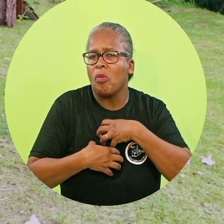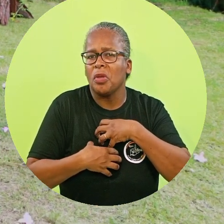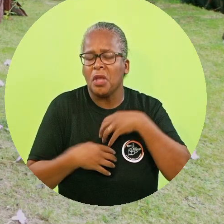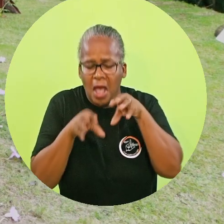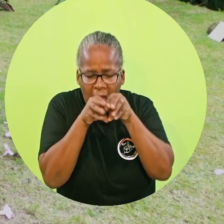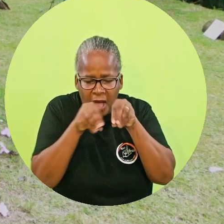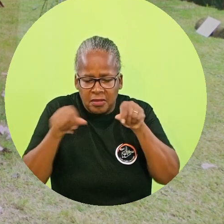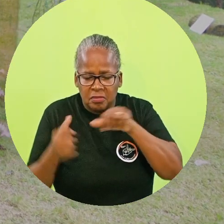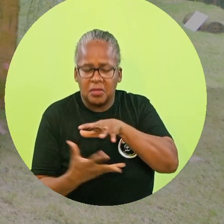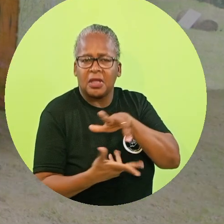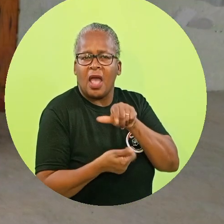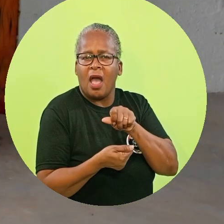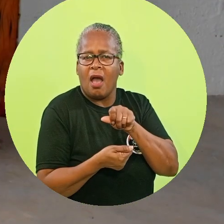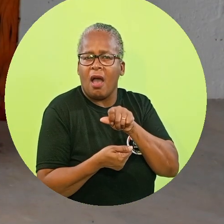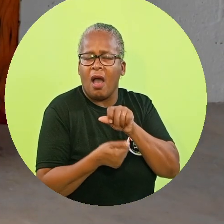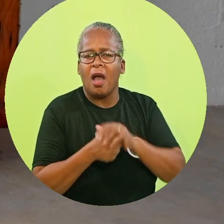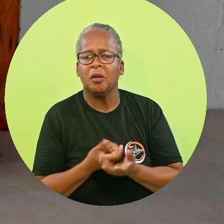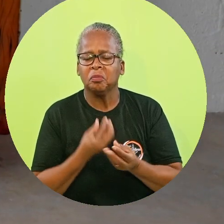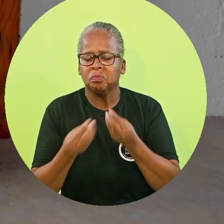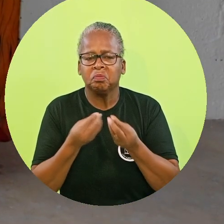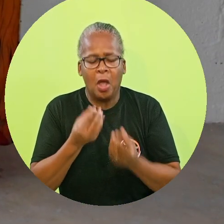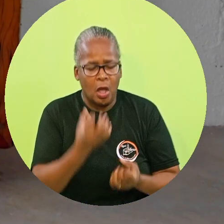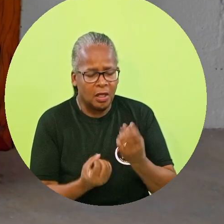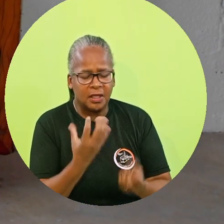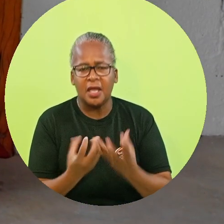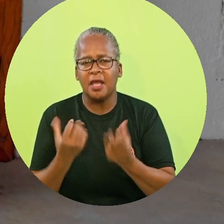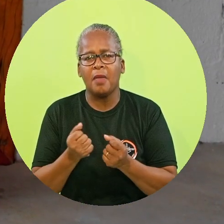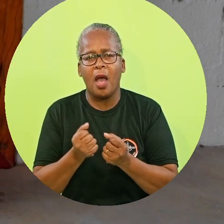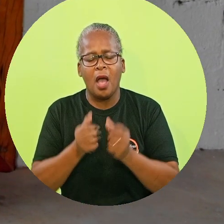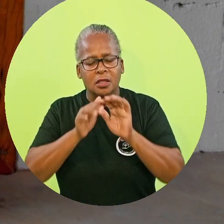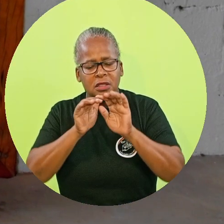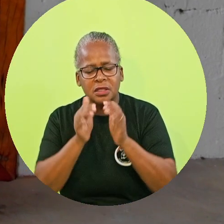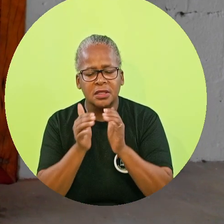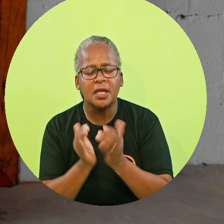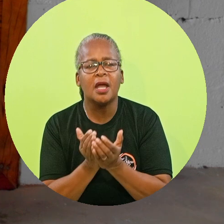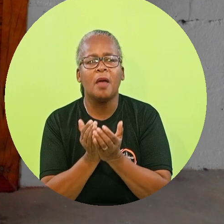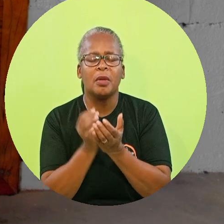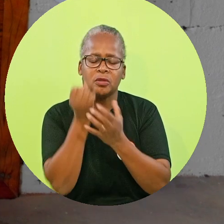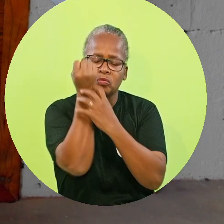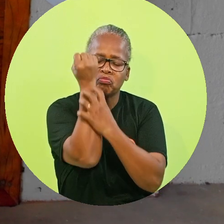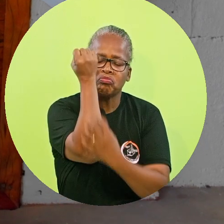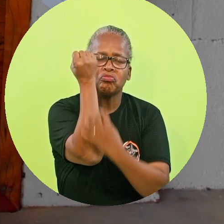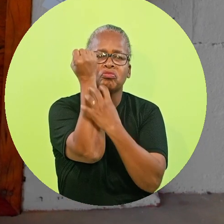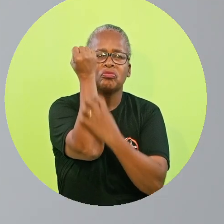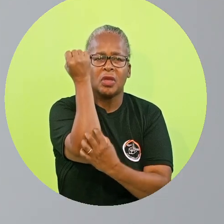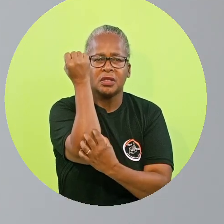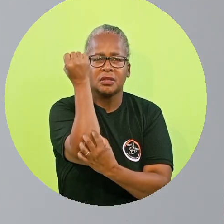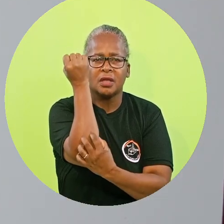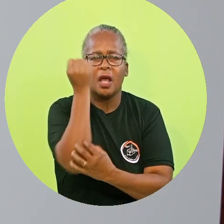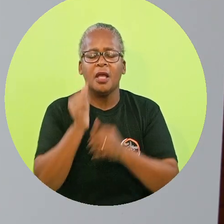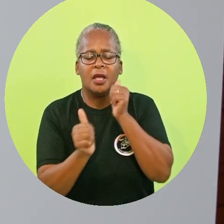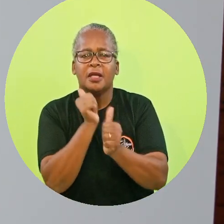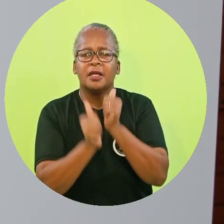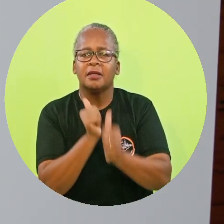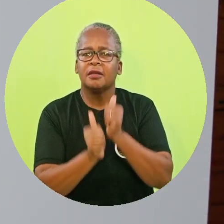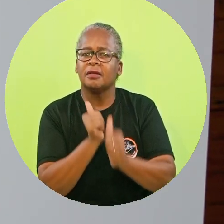rompam? Crônica da Queima, composta por cerâmica, cascas de árvore e carvão vegetal. Esta peça